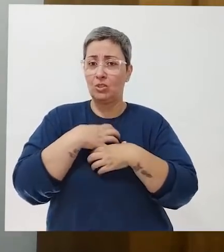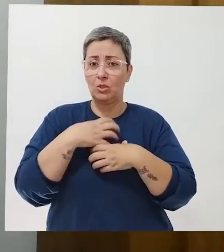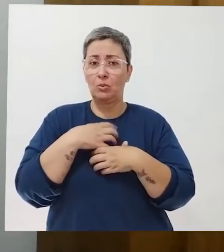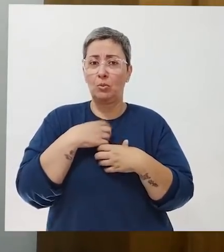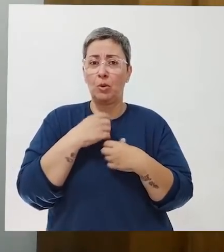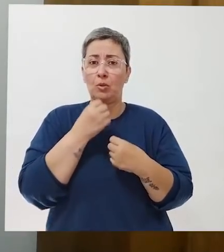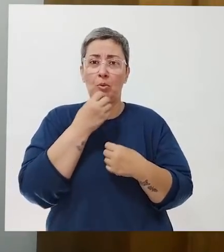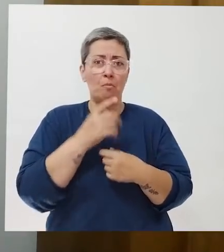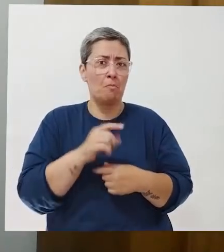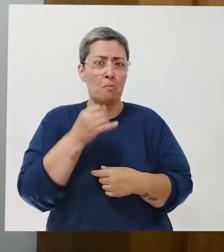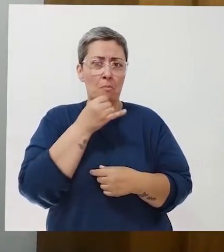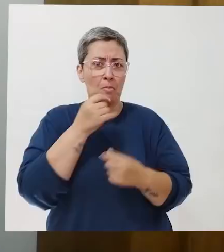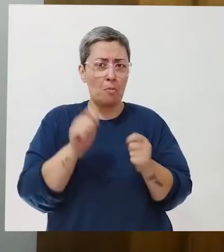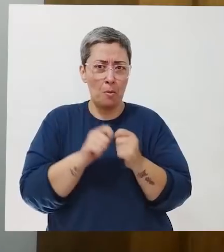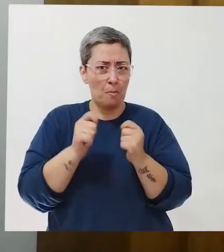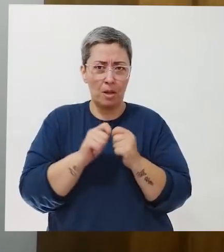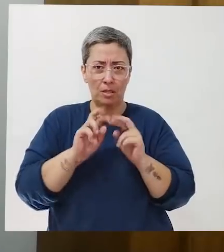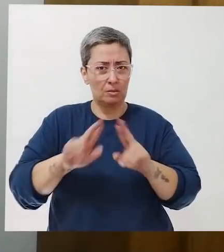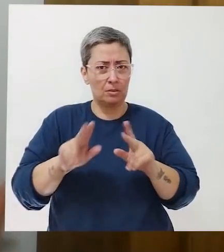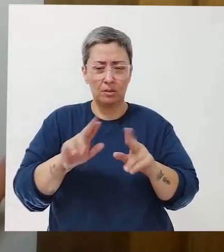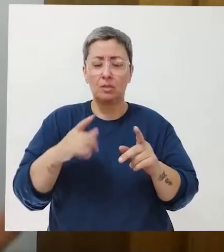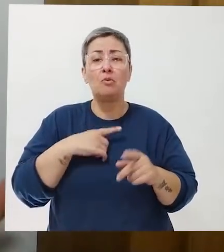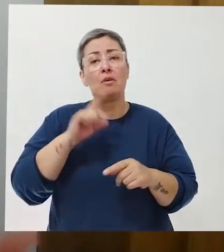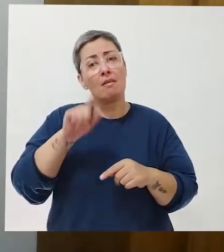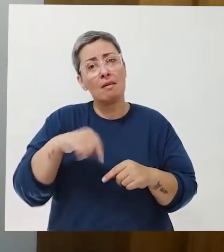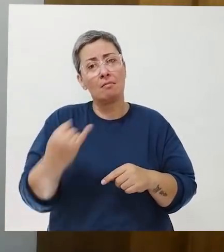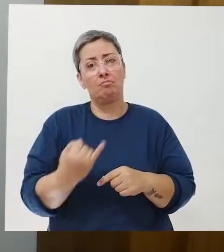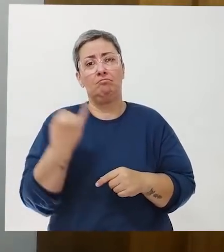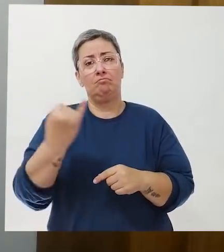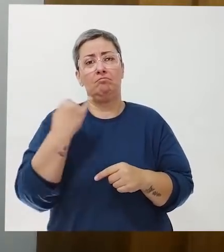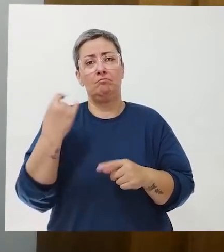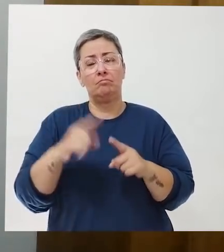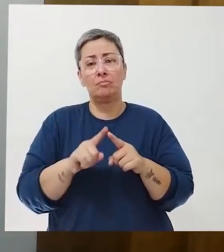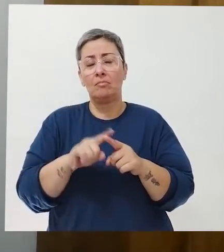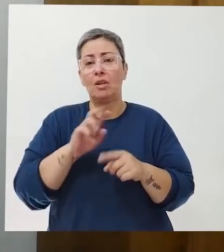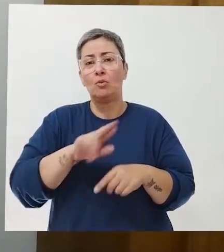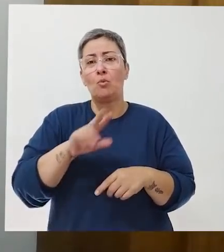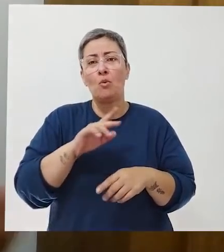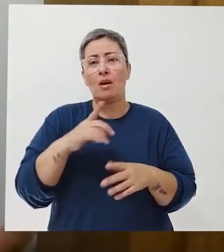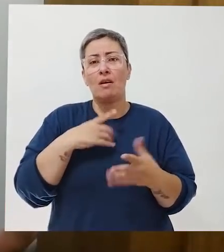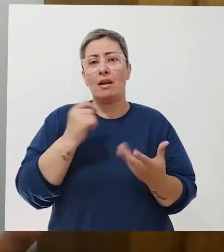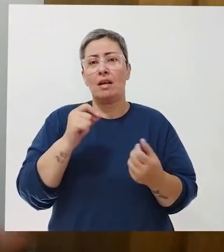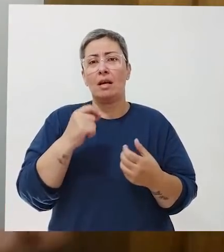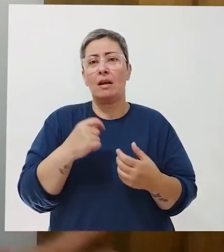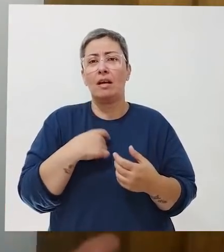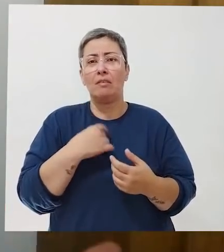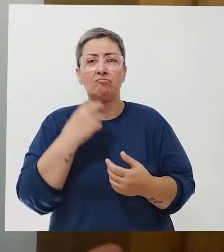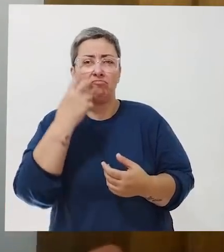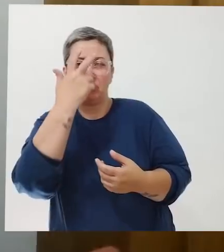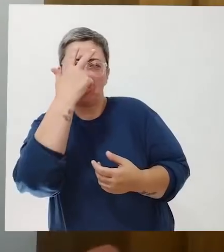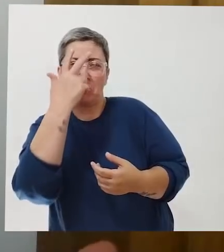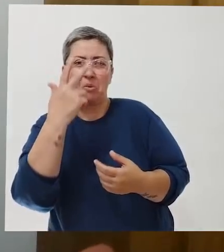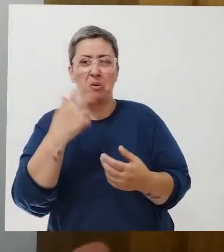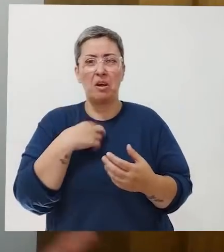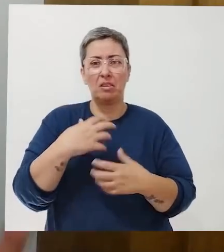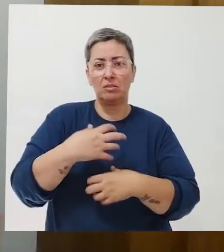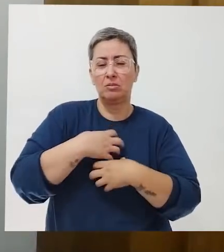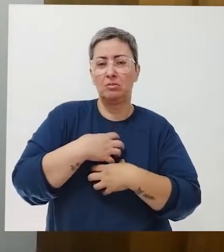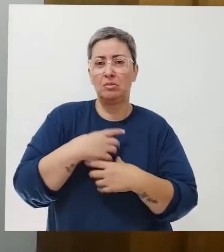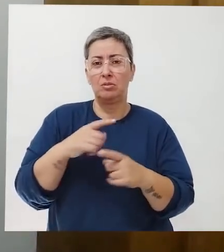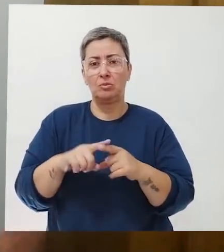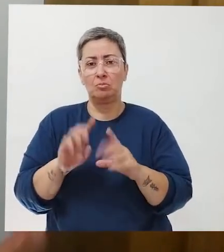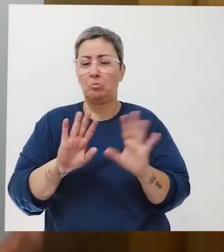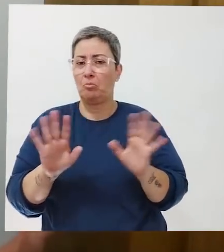eles não são coisa à toa, não. Todos eles são muito importantes. A gente não deve nunca sentir vergonha dos nossos